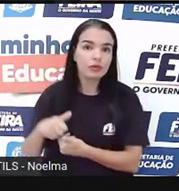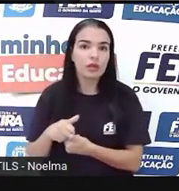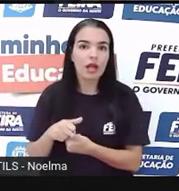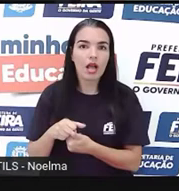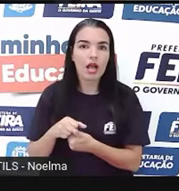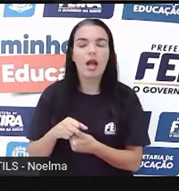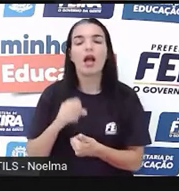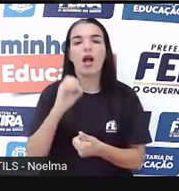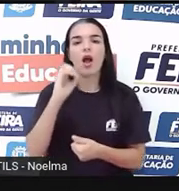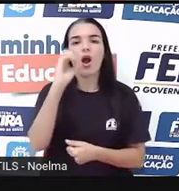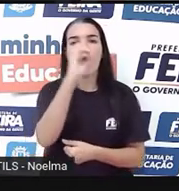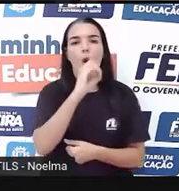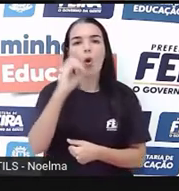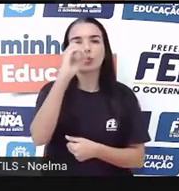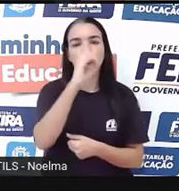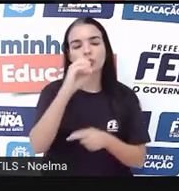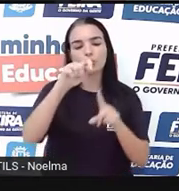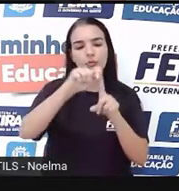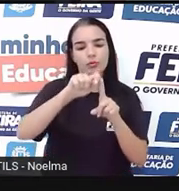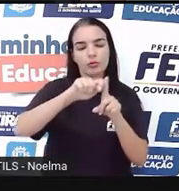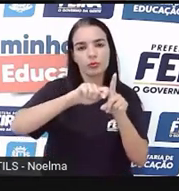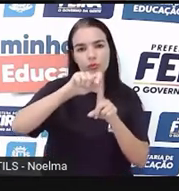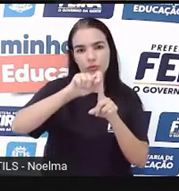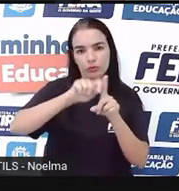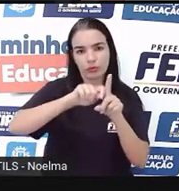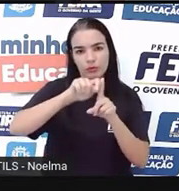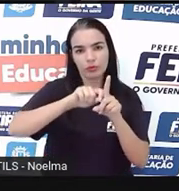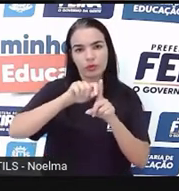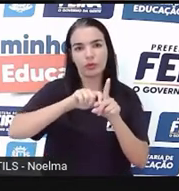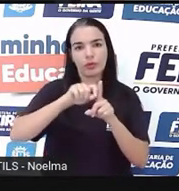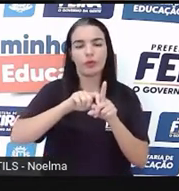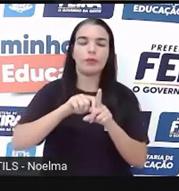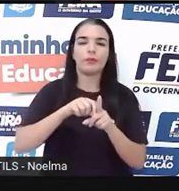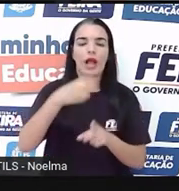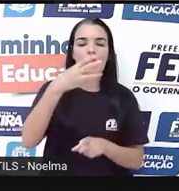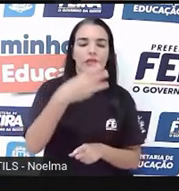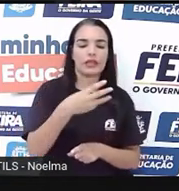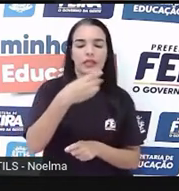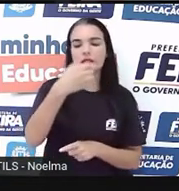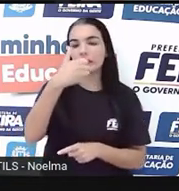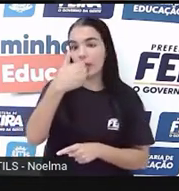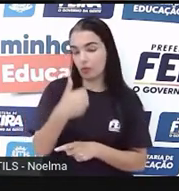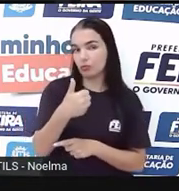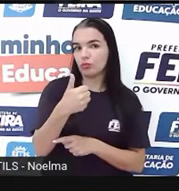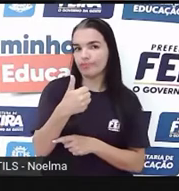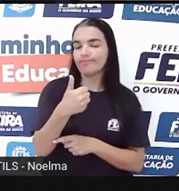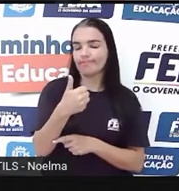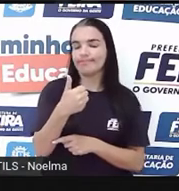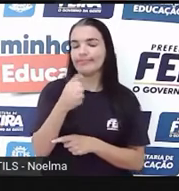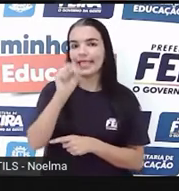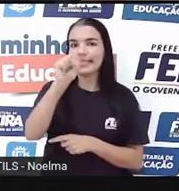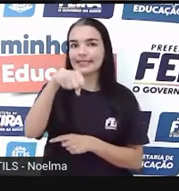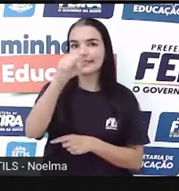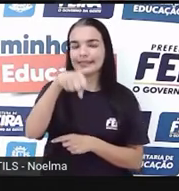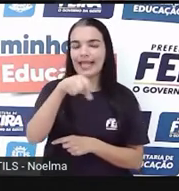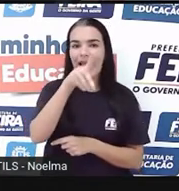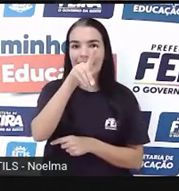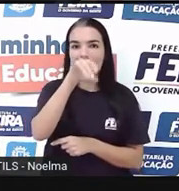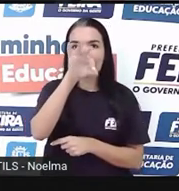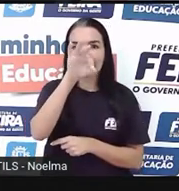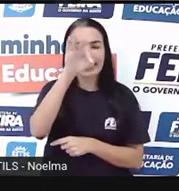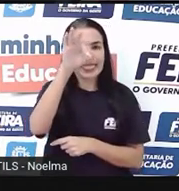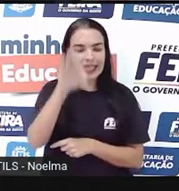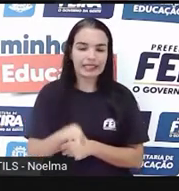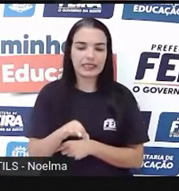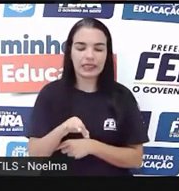October 31st is Halloween. Então, em 31 de outubro, essa é a data oficial